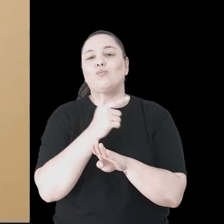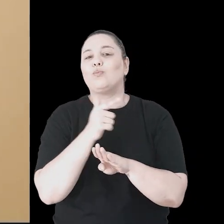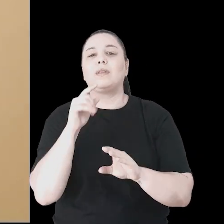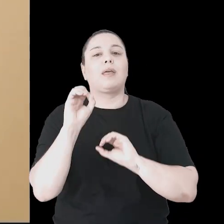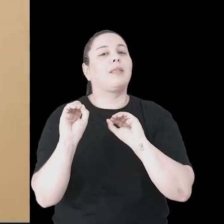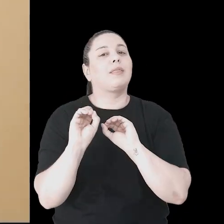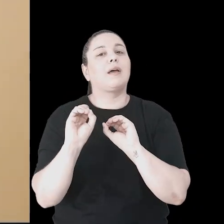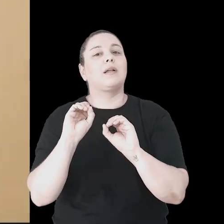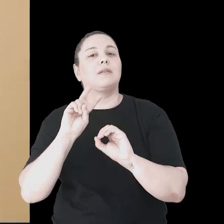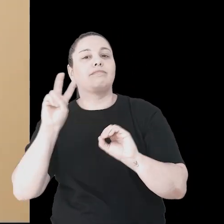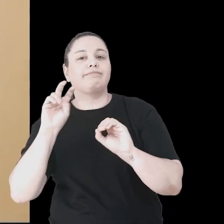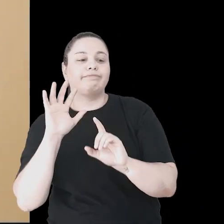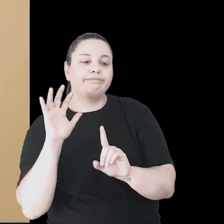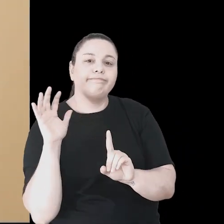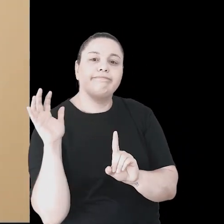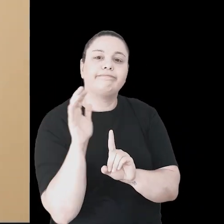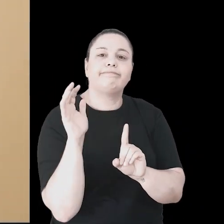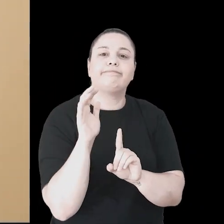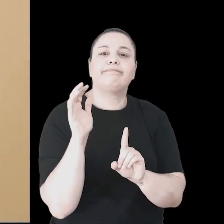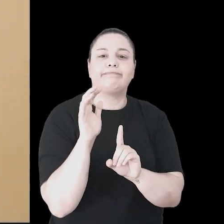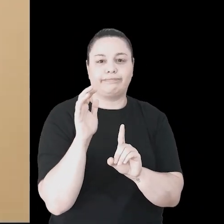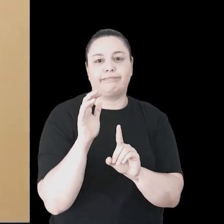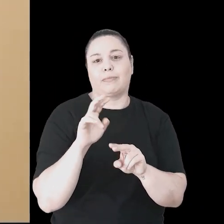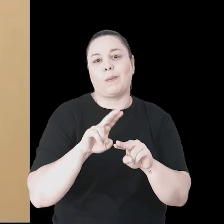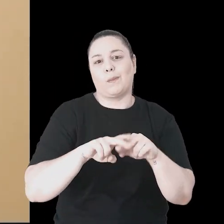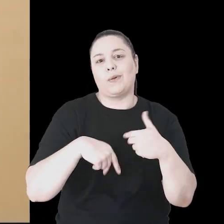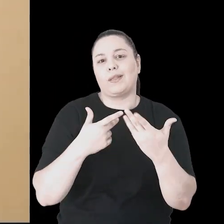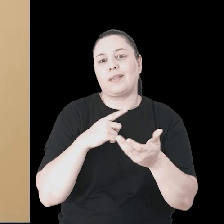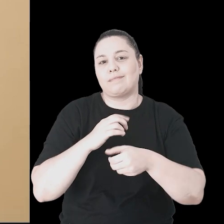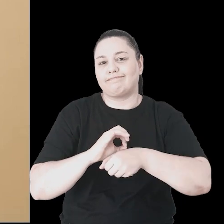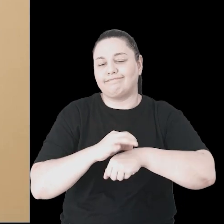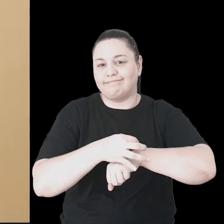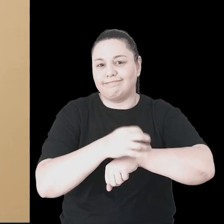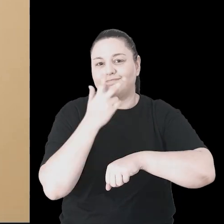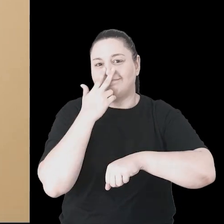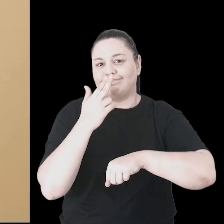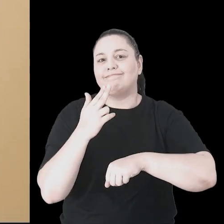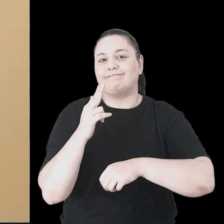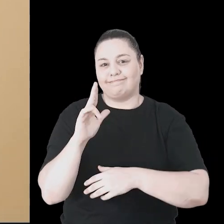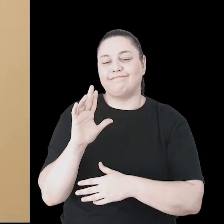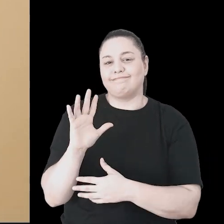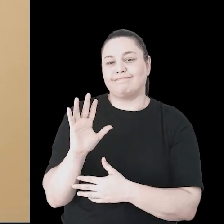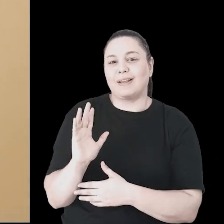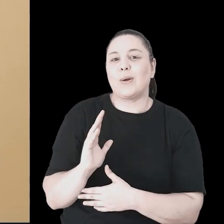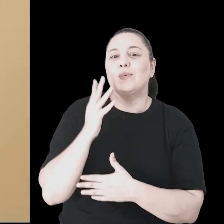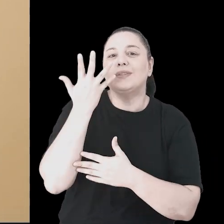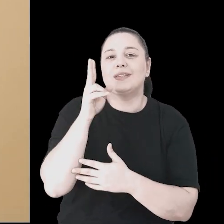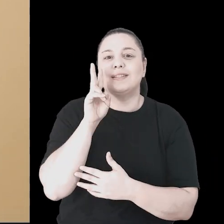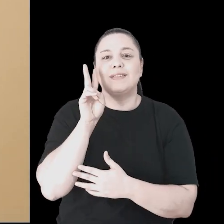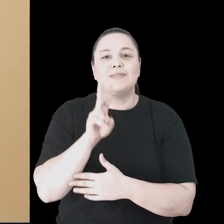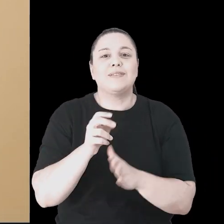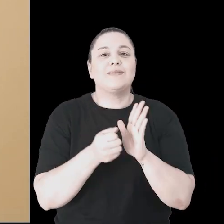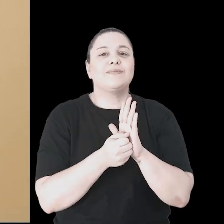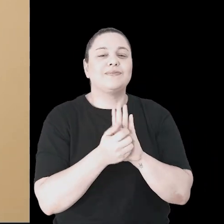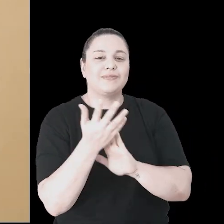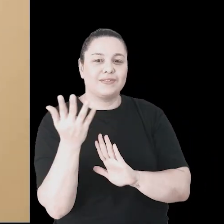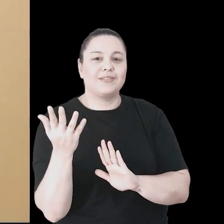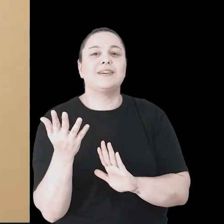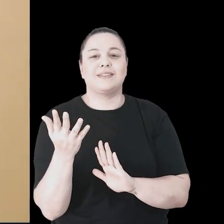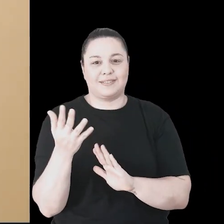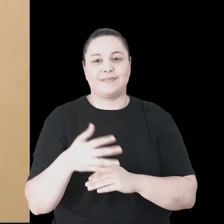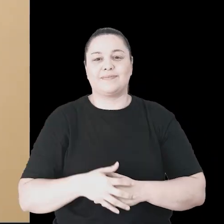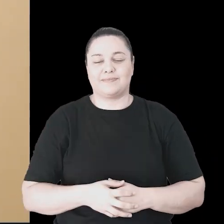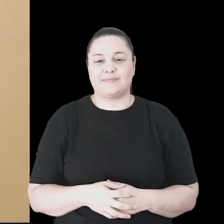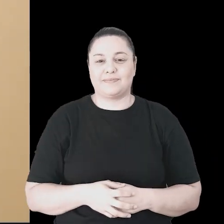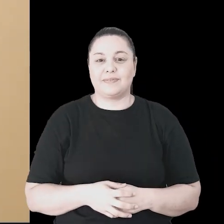não sofre fenômenos de compartimentalização ou sequestro intracelular, como é frequentemente